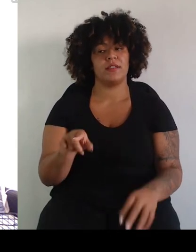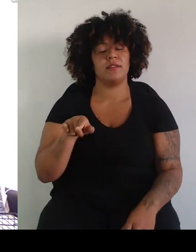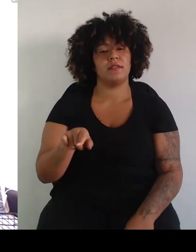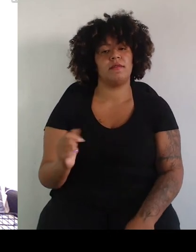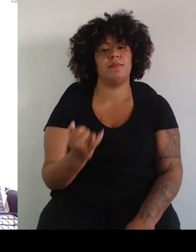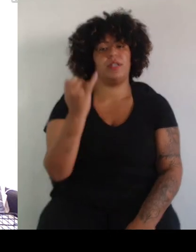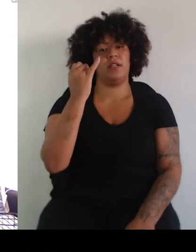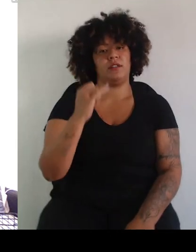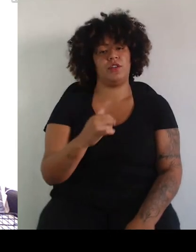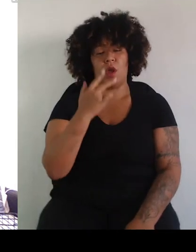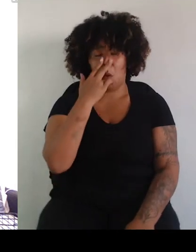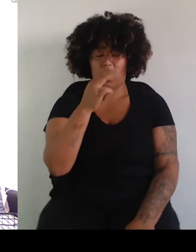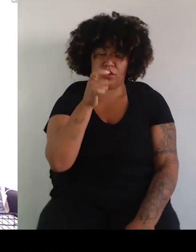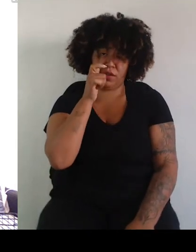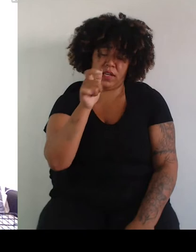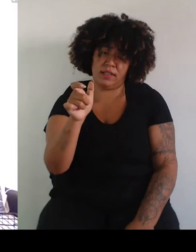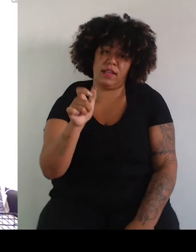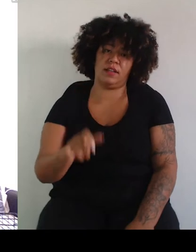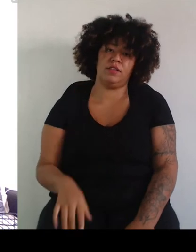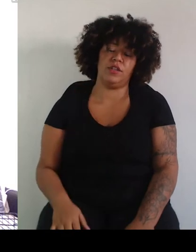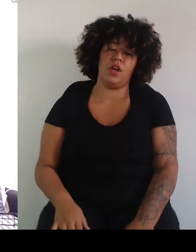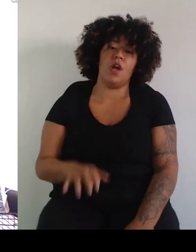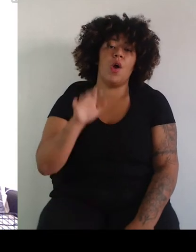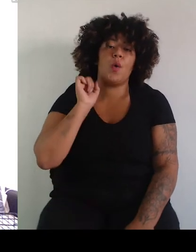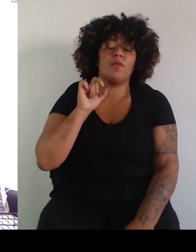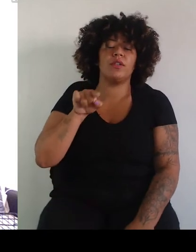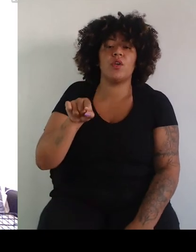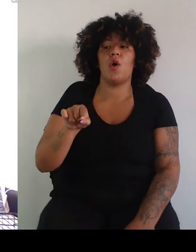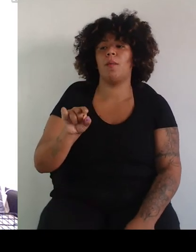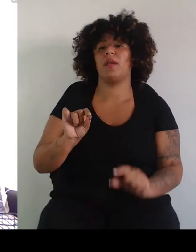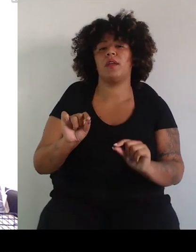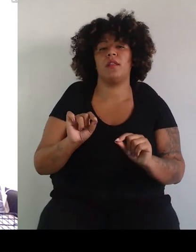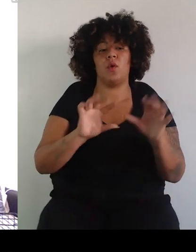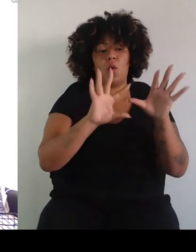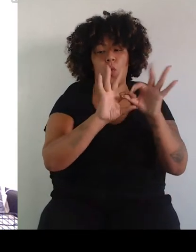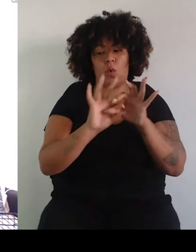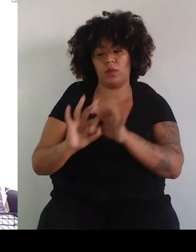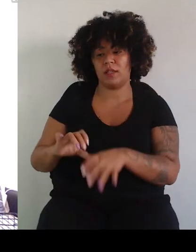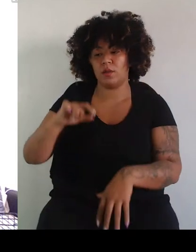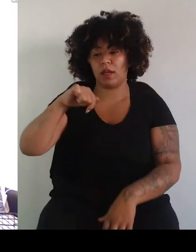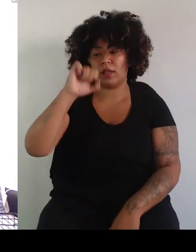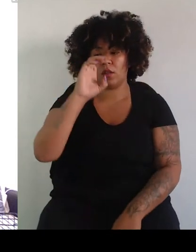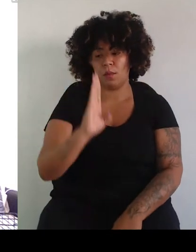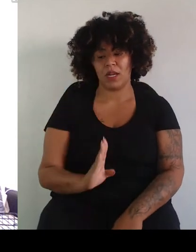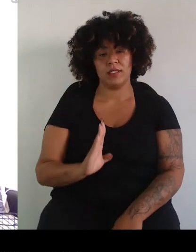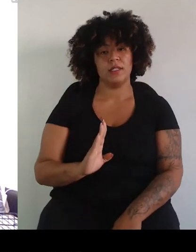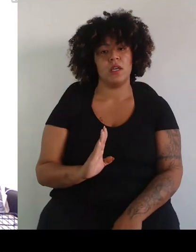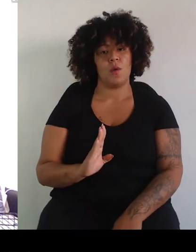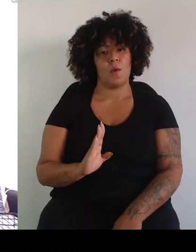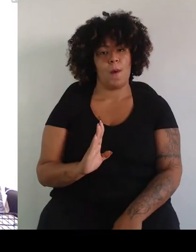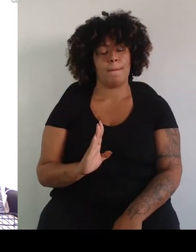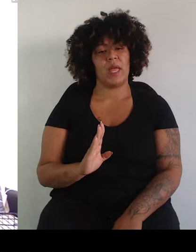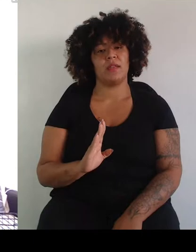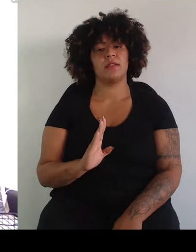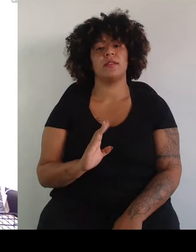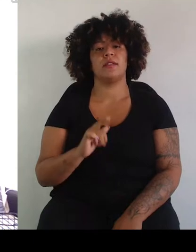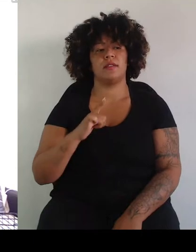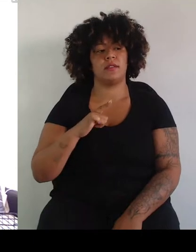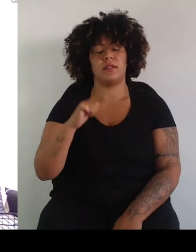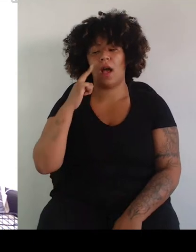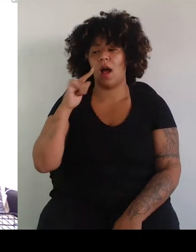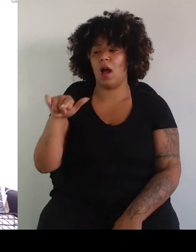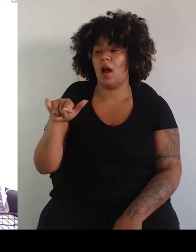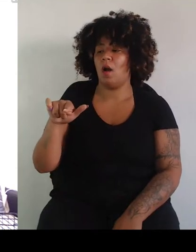muito interessante ouvir sobre bacon dentro do contexto brasileiro Essa visão do trabalho de Baker fora